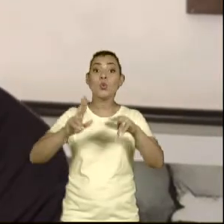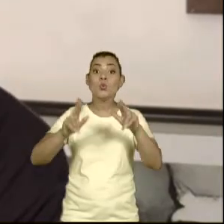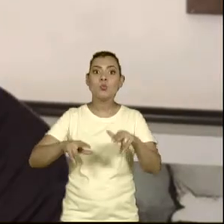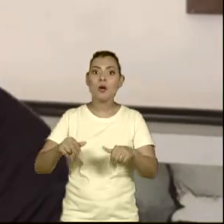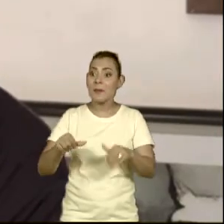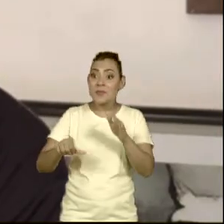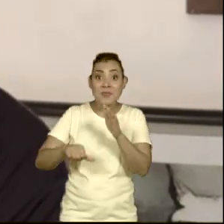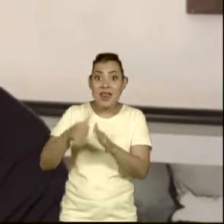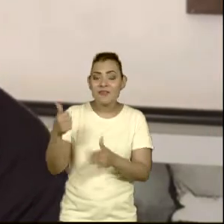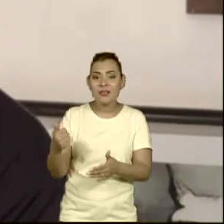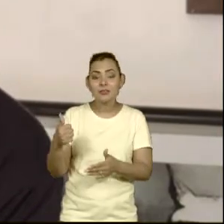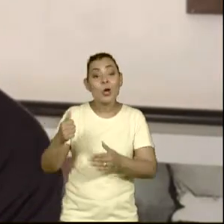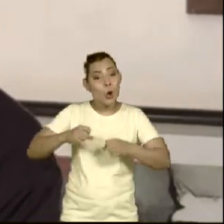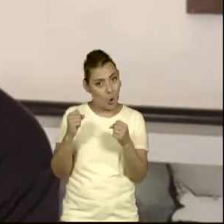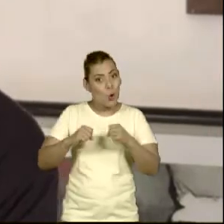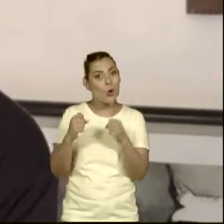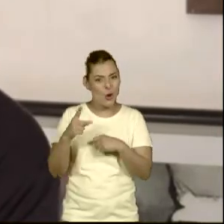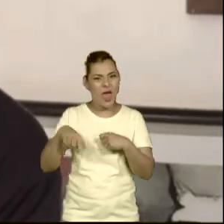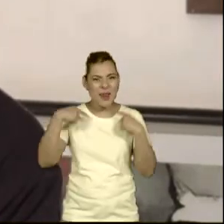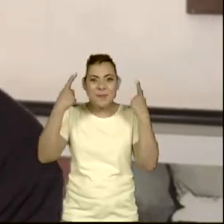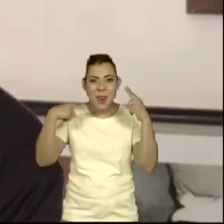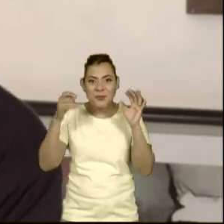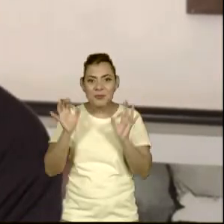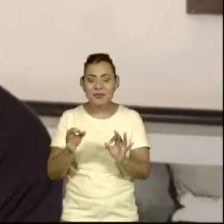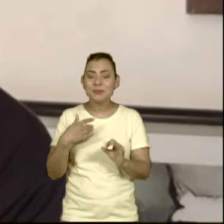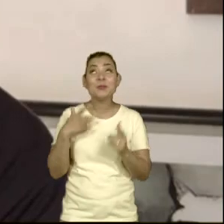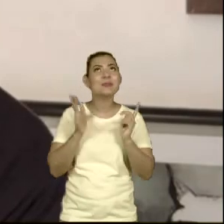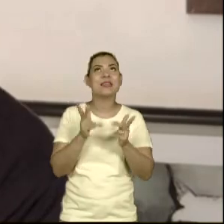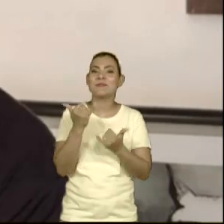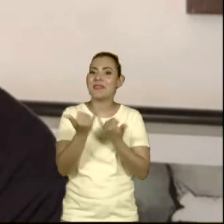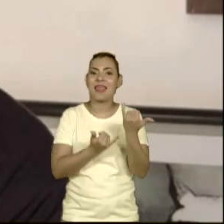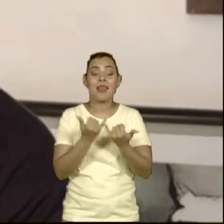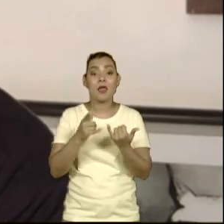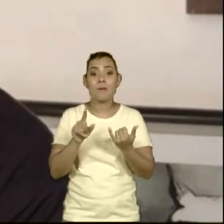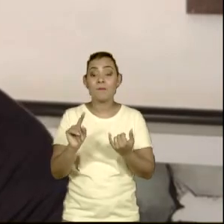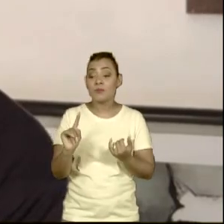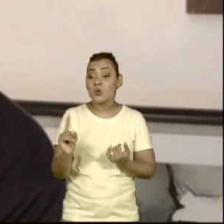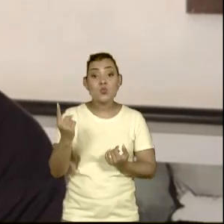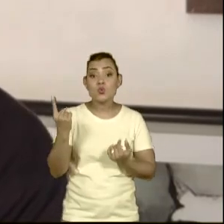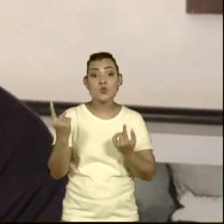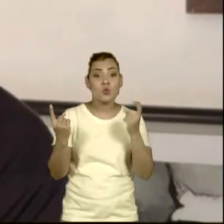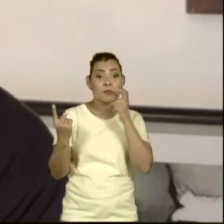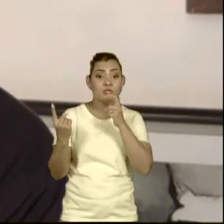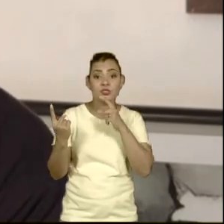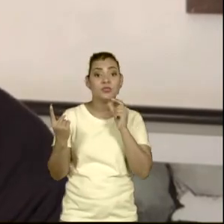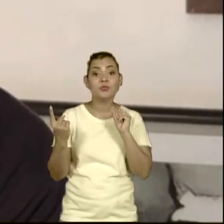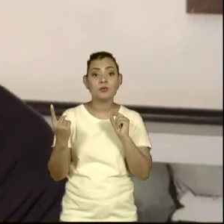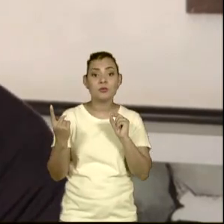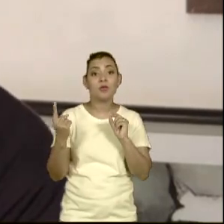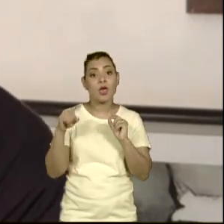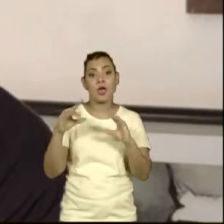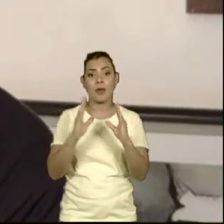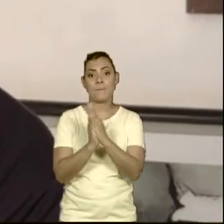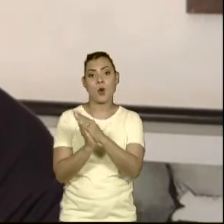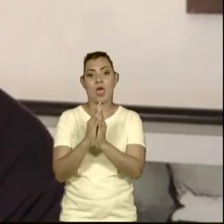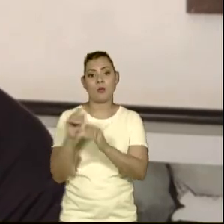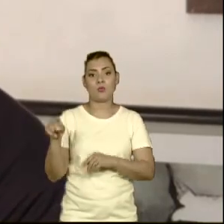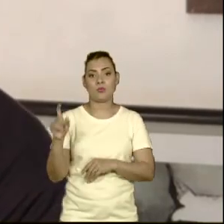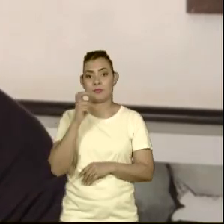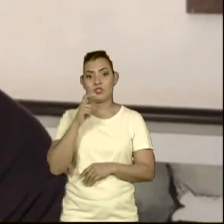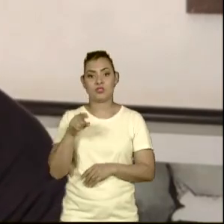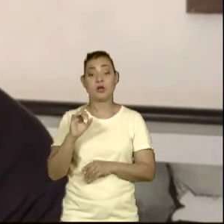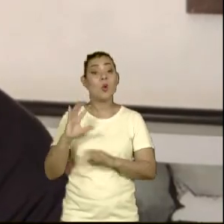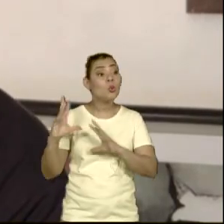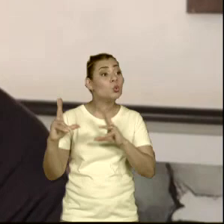Cocoricó tinha uma coisa muito maluca que eu costumava brincar, que a única coisa de mentira que tinha ali eram os bonecos, entre aspas,